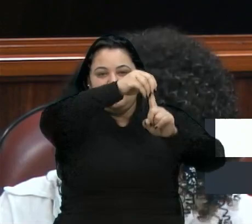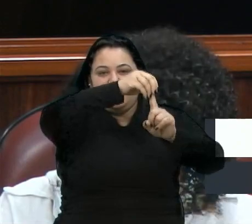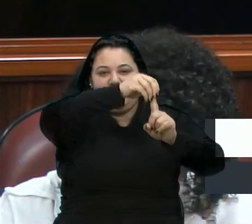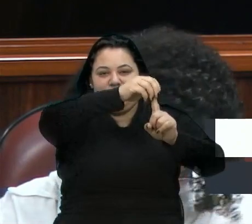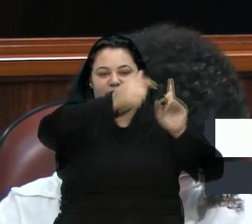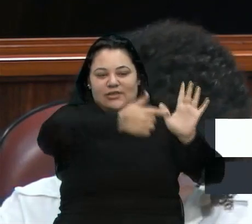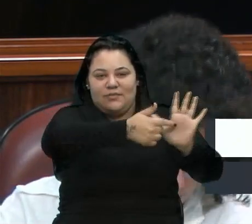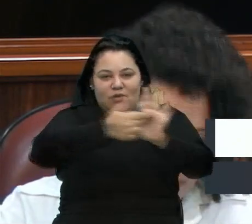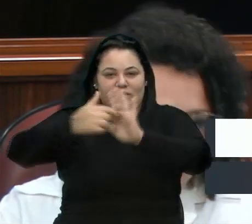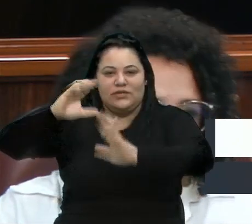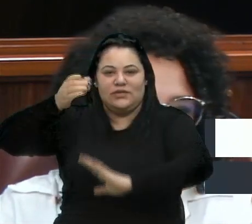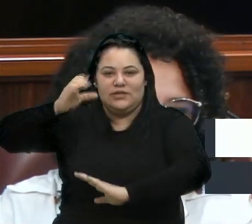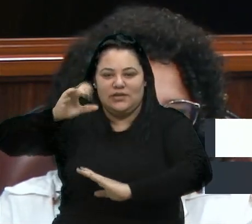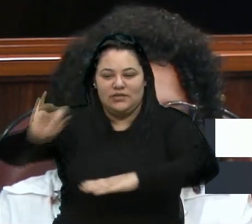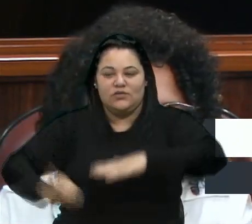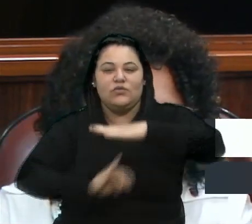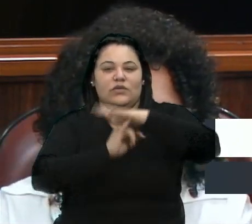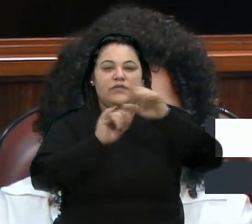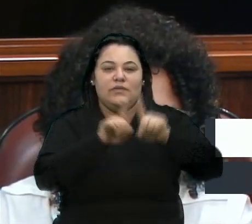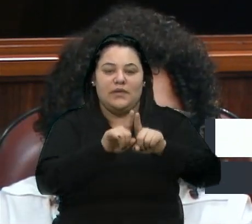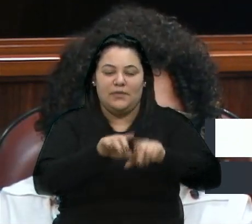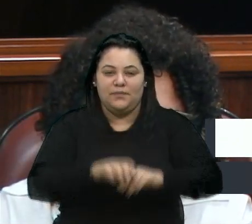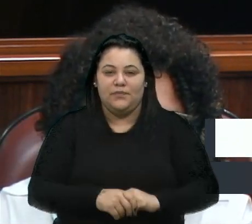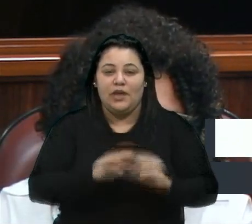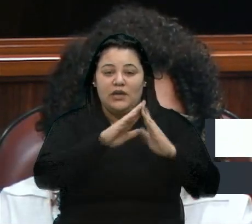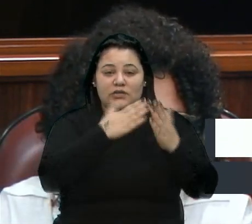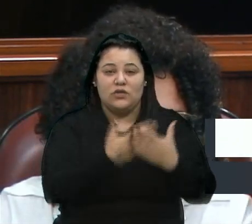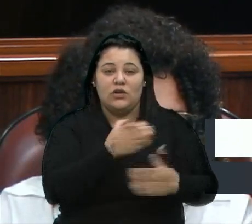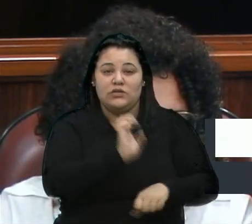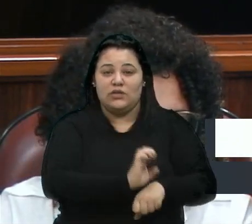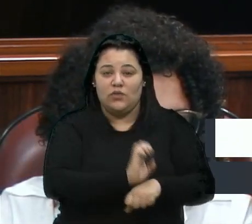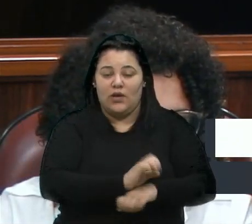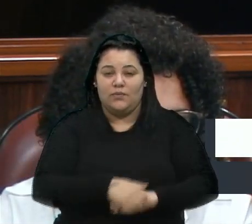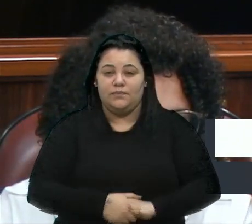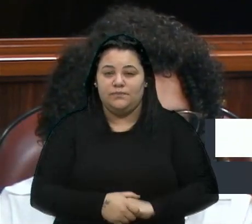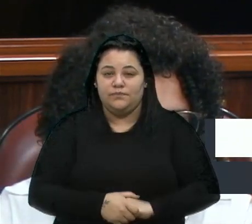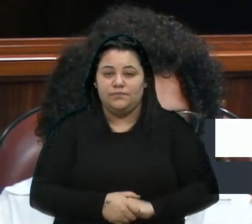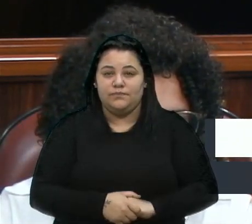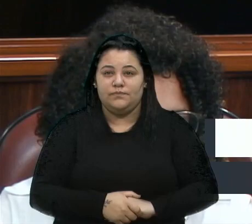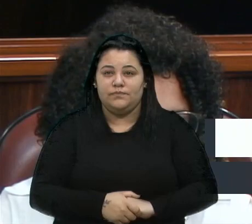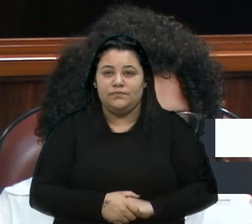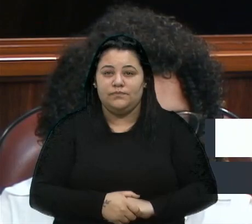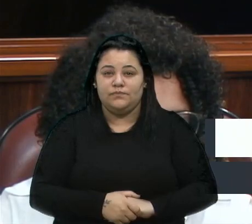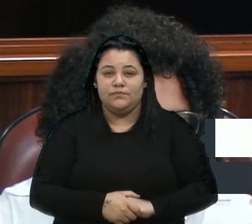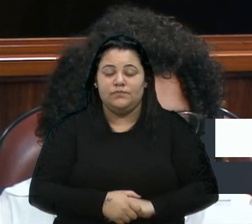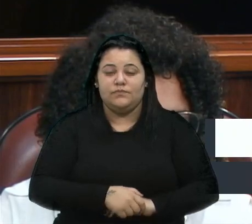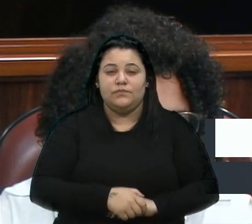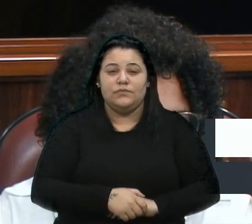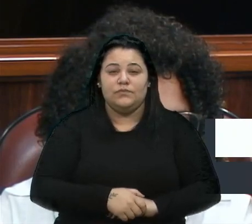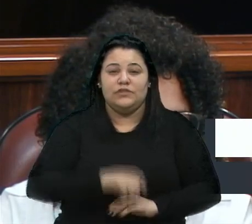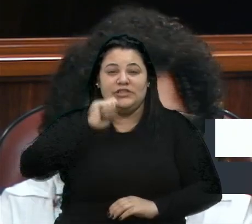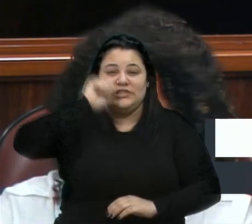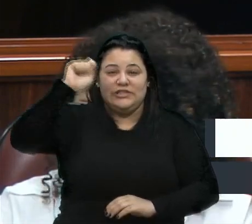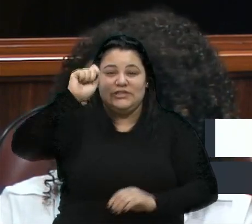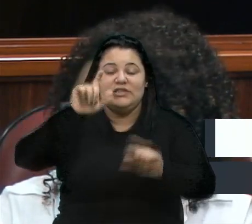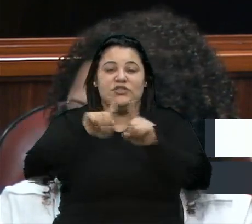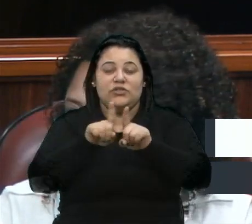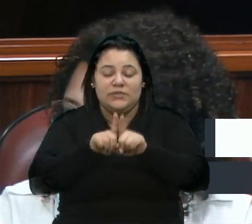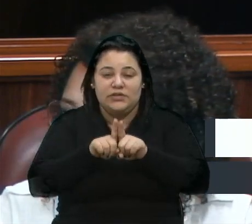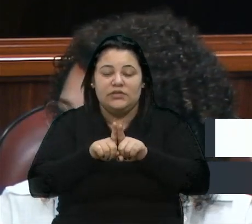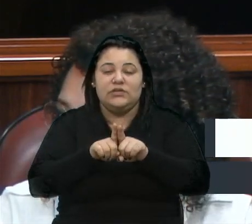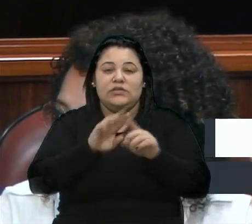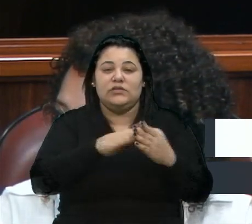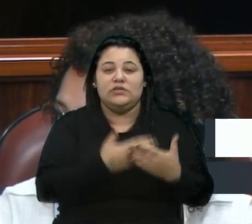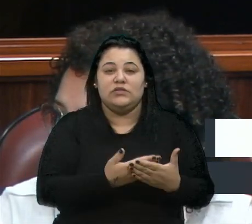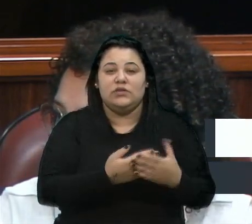amostra científica do IFRS. As escolas estaduais, o Colégio Tiradentes, né? A